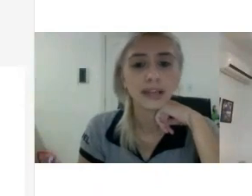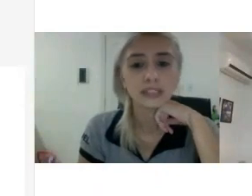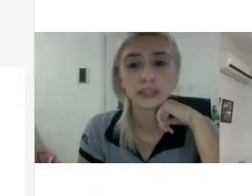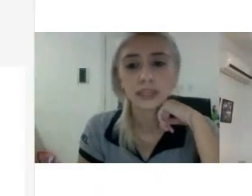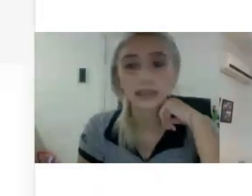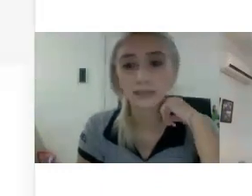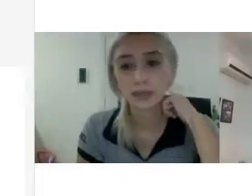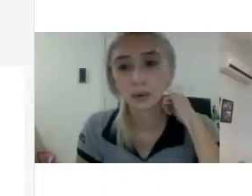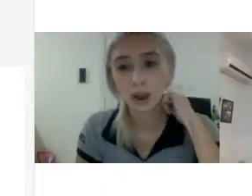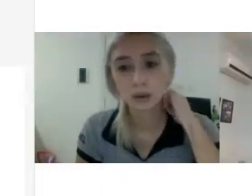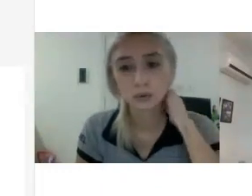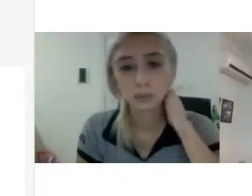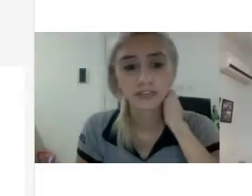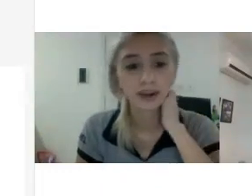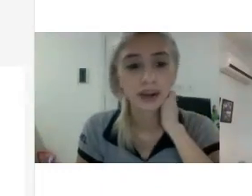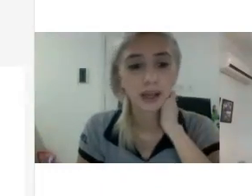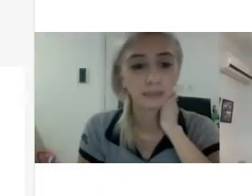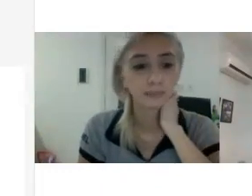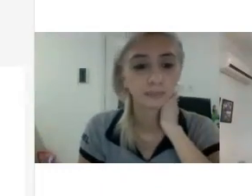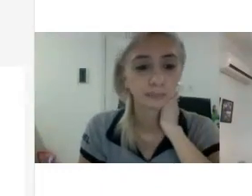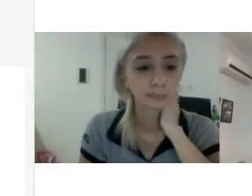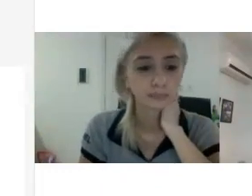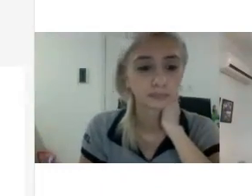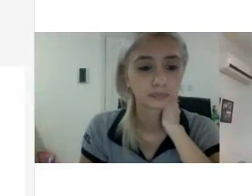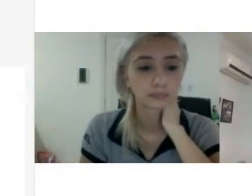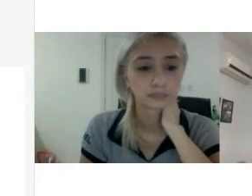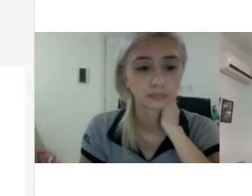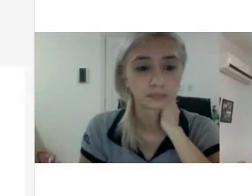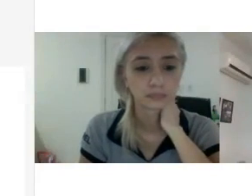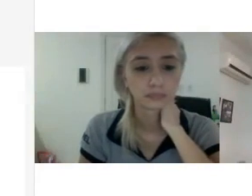Pessoal, mais alguém quer abrir o áudio para falar?